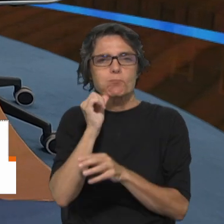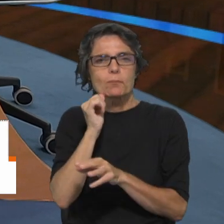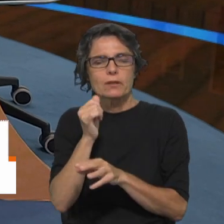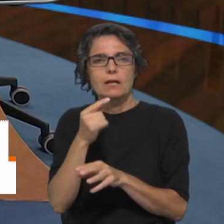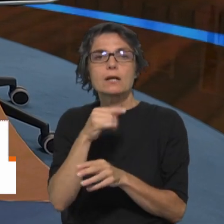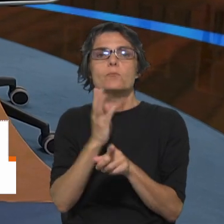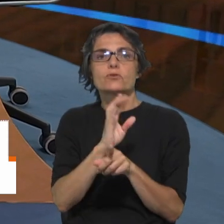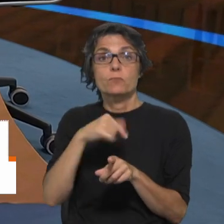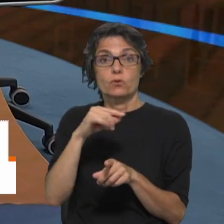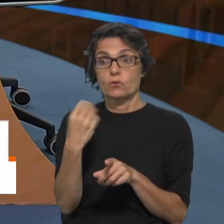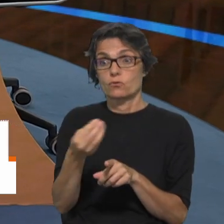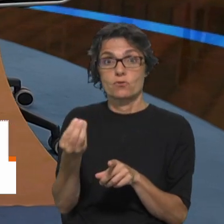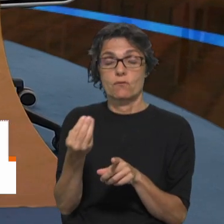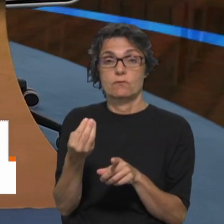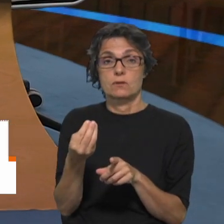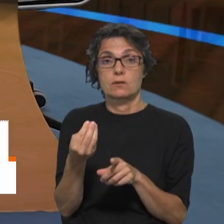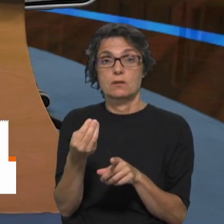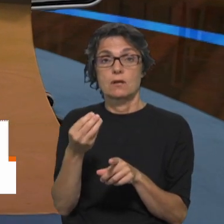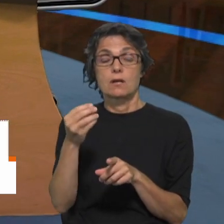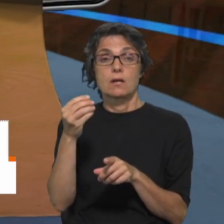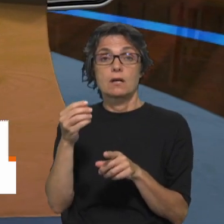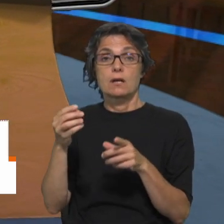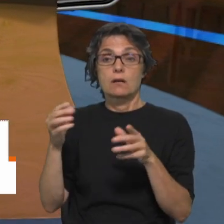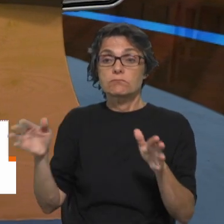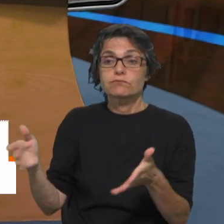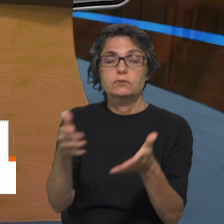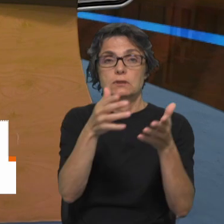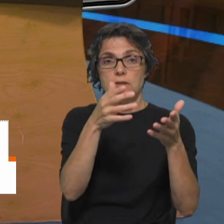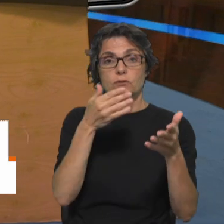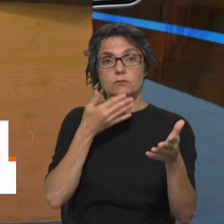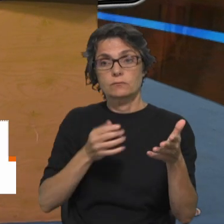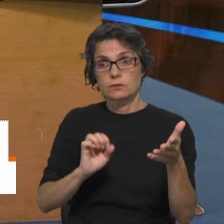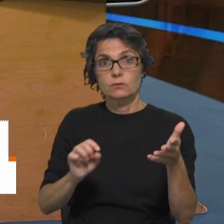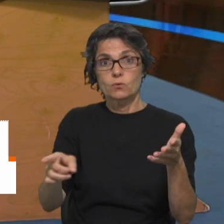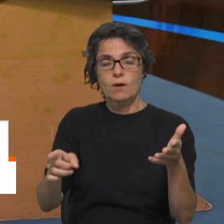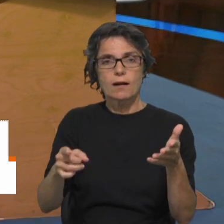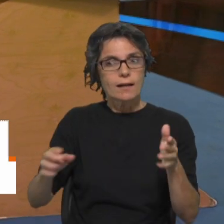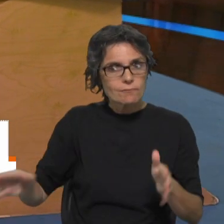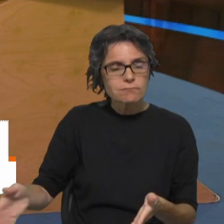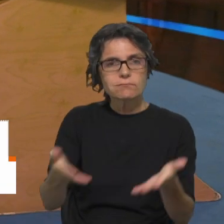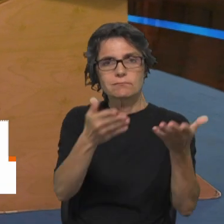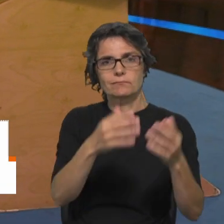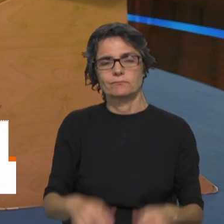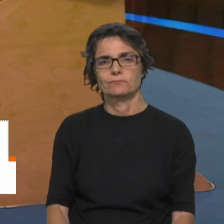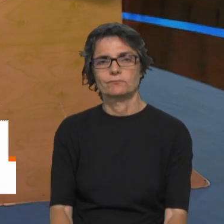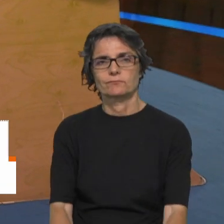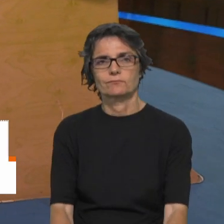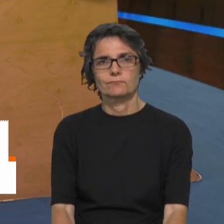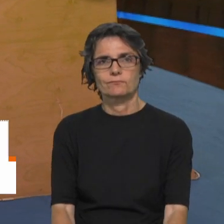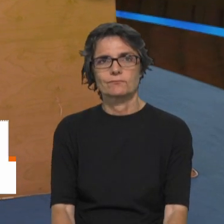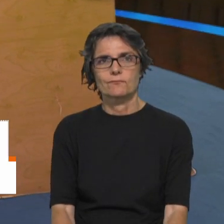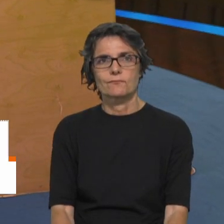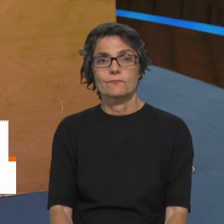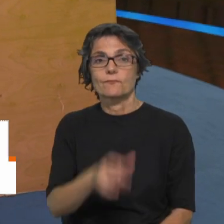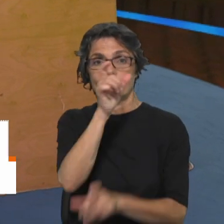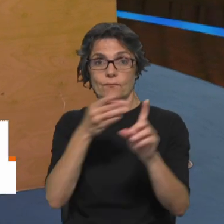não é? Junto desses jovens que não têm ainda esse conhecimento ou essa experiência, é importante que nós o façamos também, claro. Para os missionários é